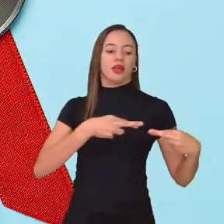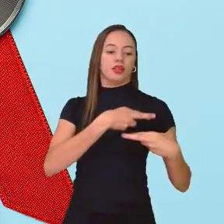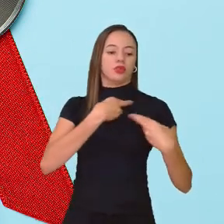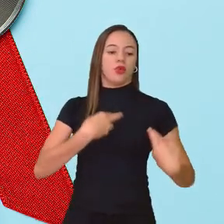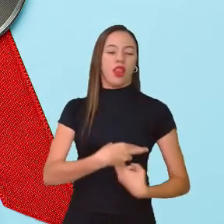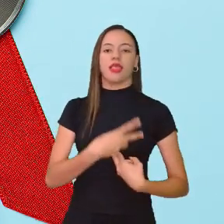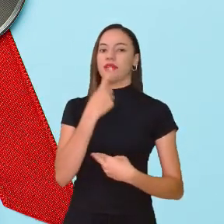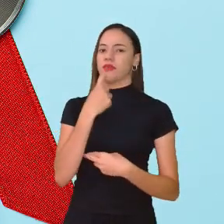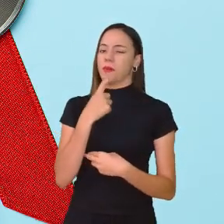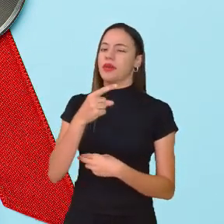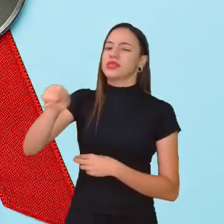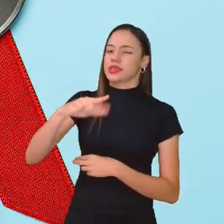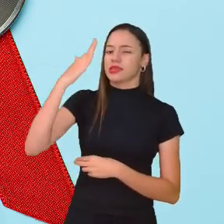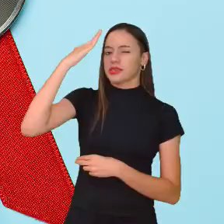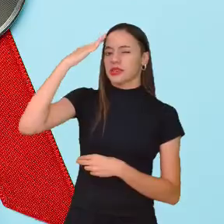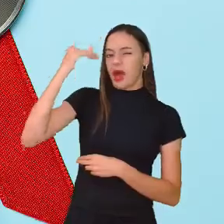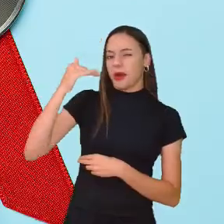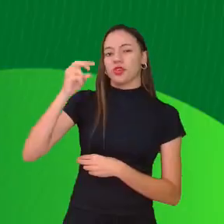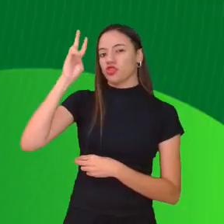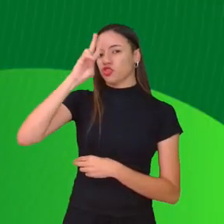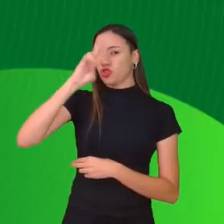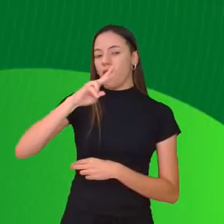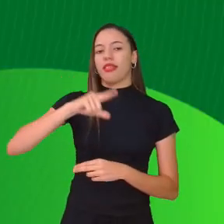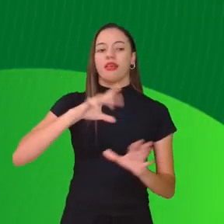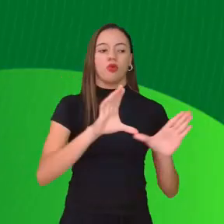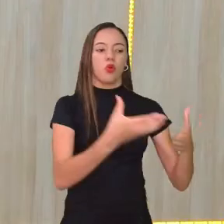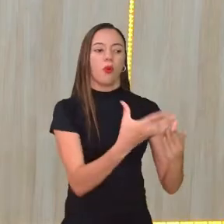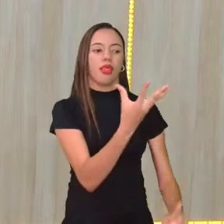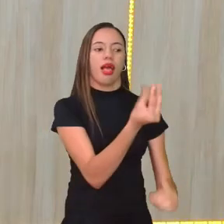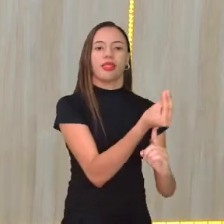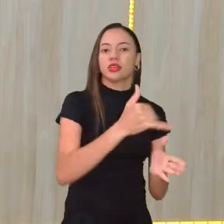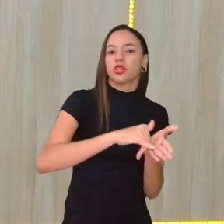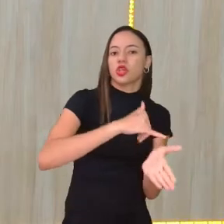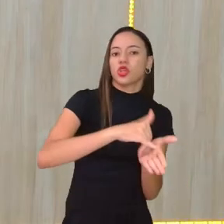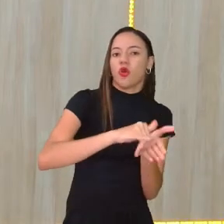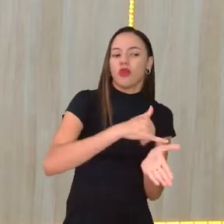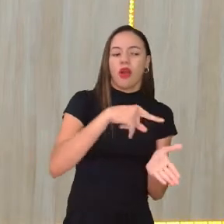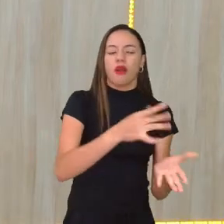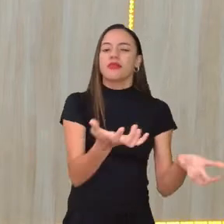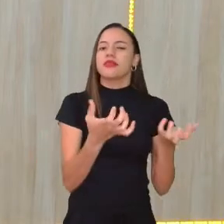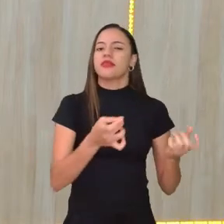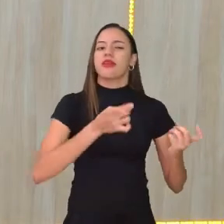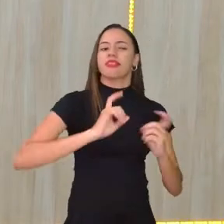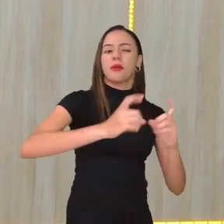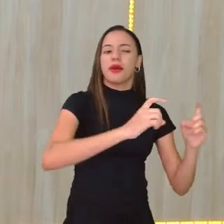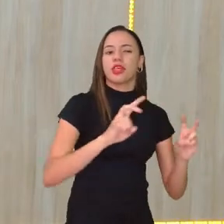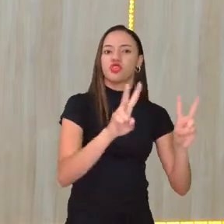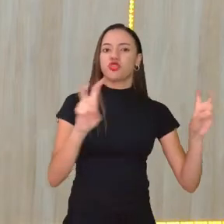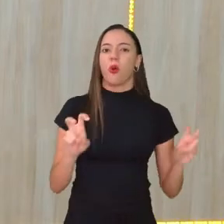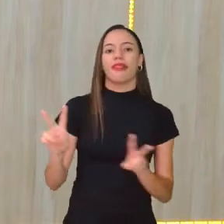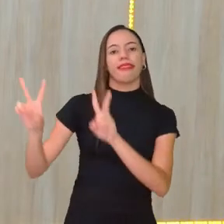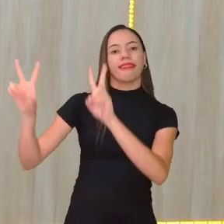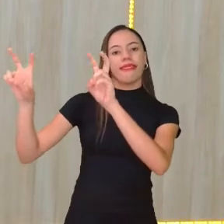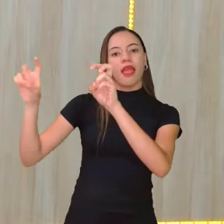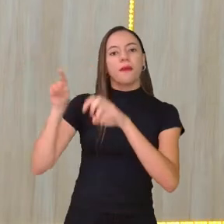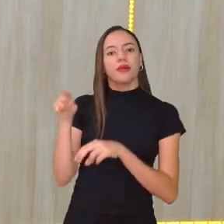já sabem que foi um grupo de artistas em Nova York que quis debater mais a respeito, né, desse